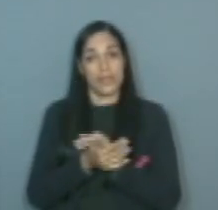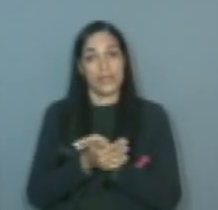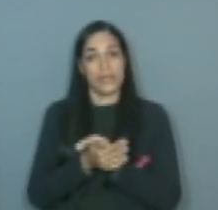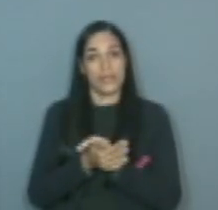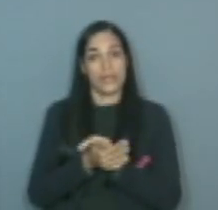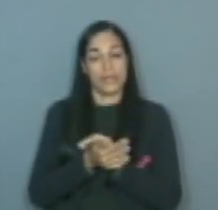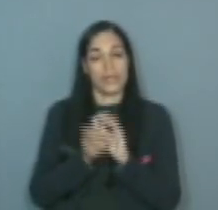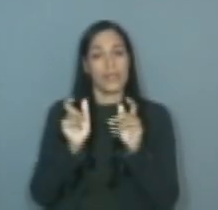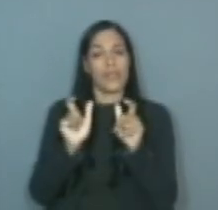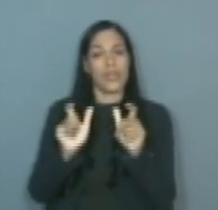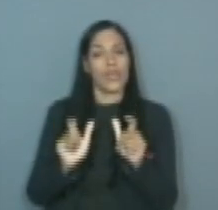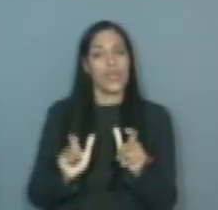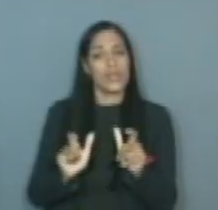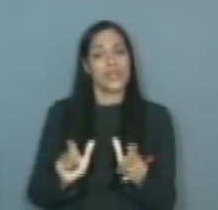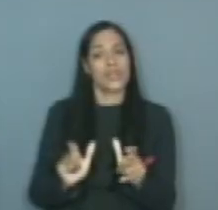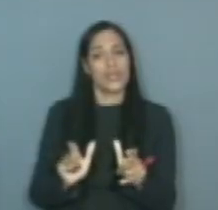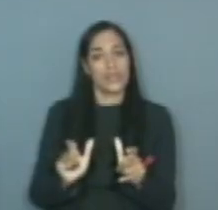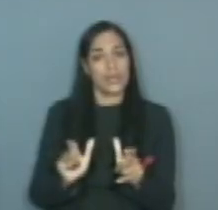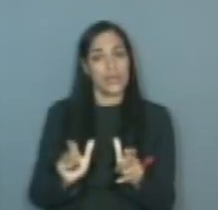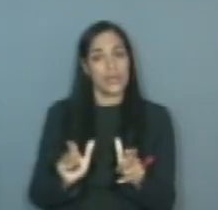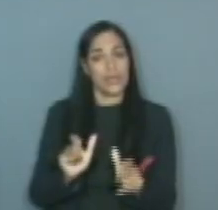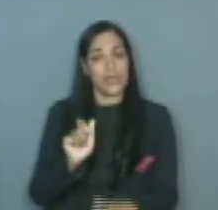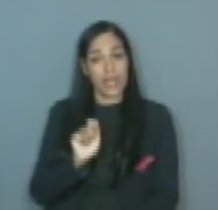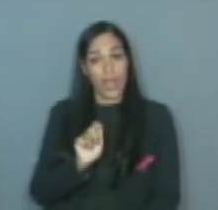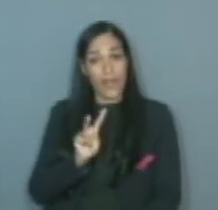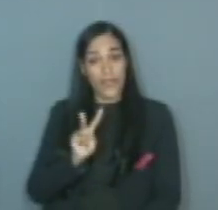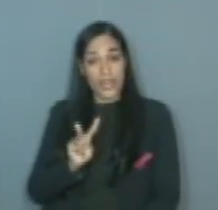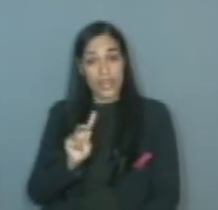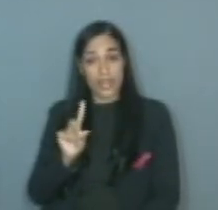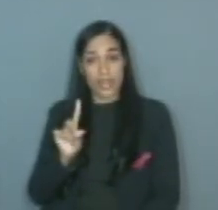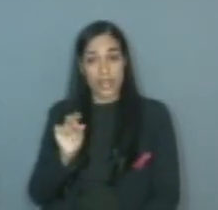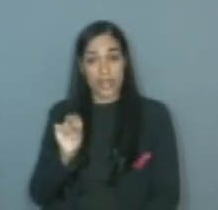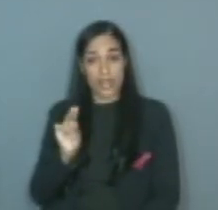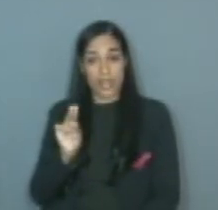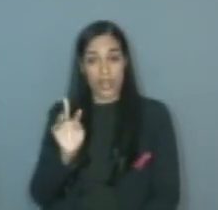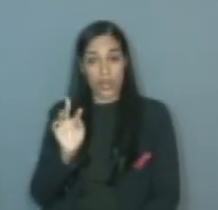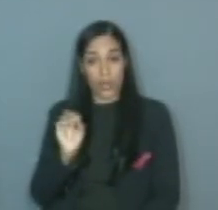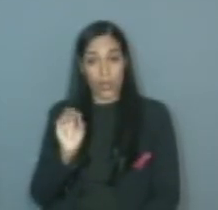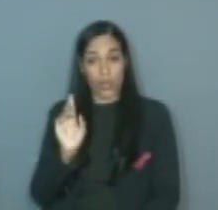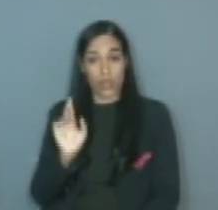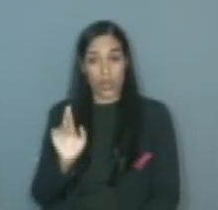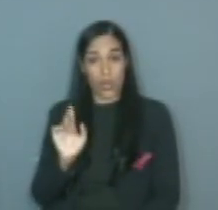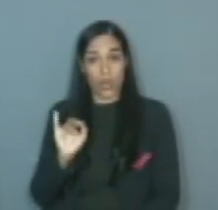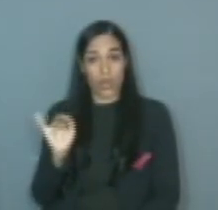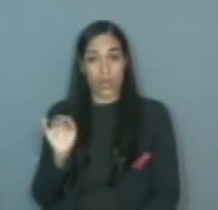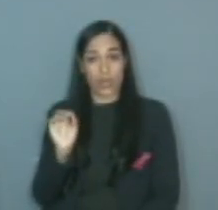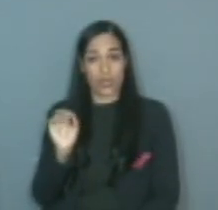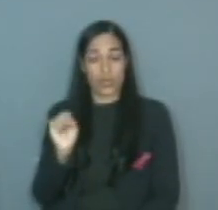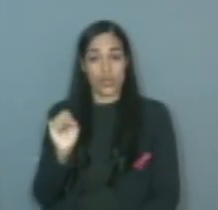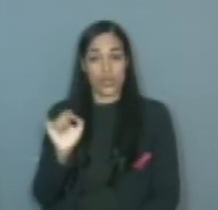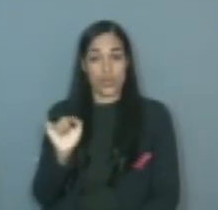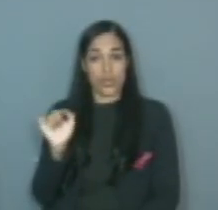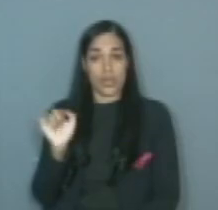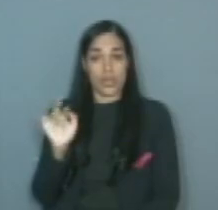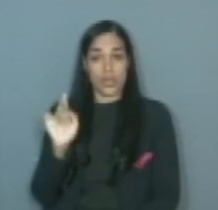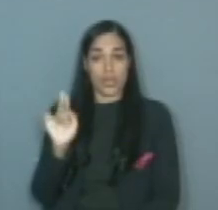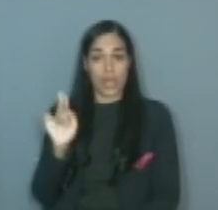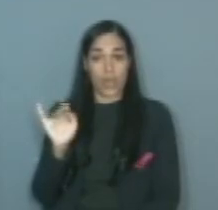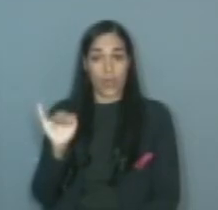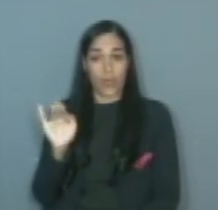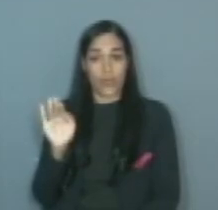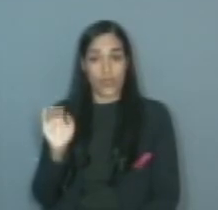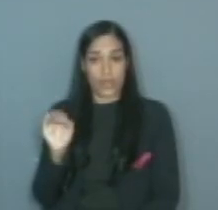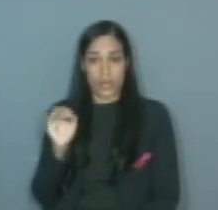que está localizado na Avenida Doutor José Rufino. É no bairro de Areias, é um prédio